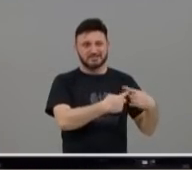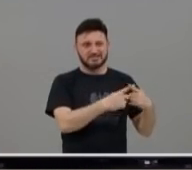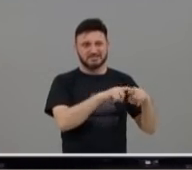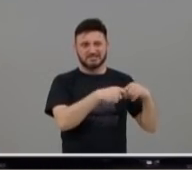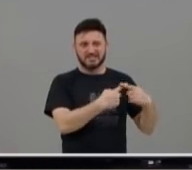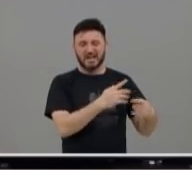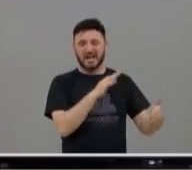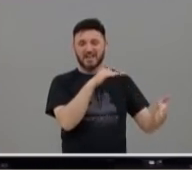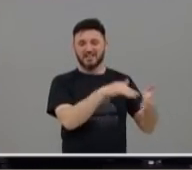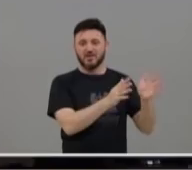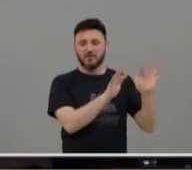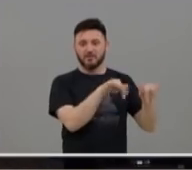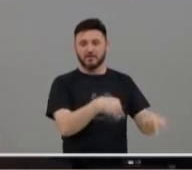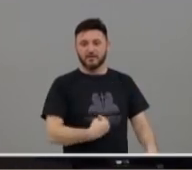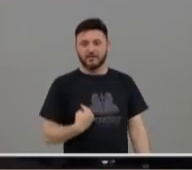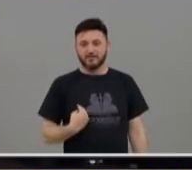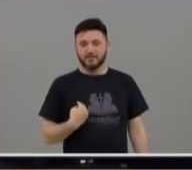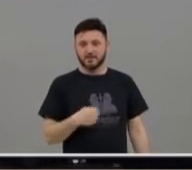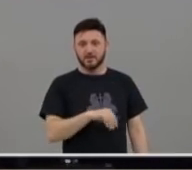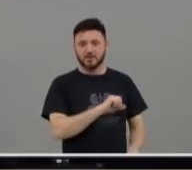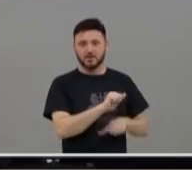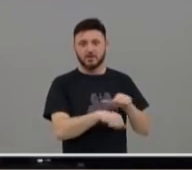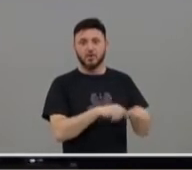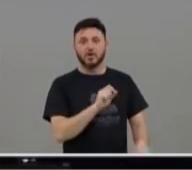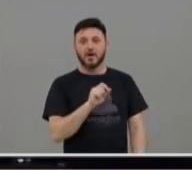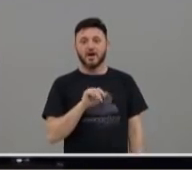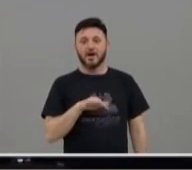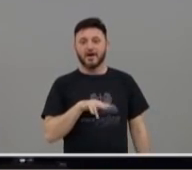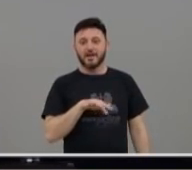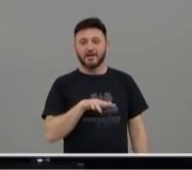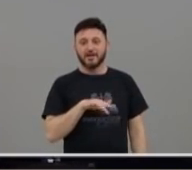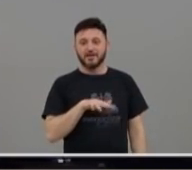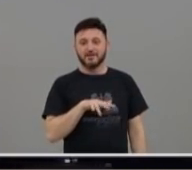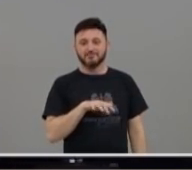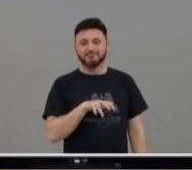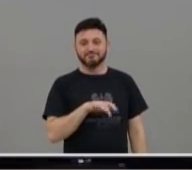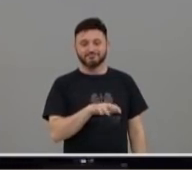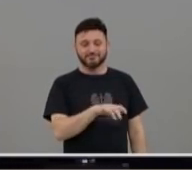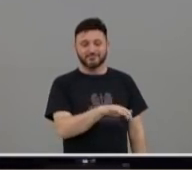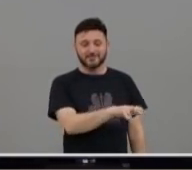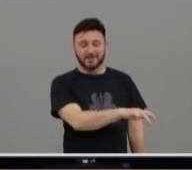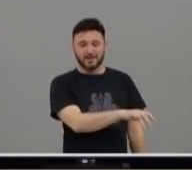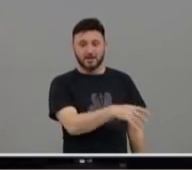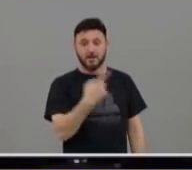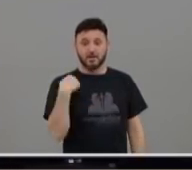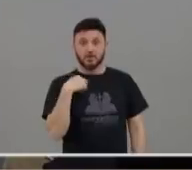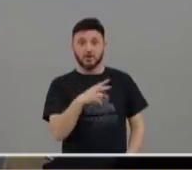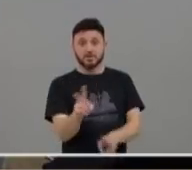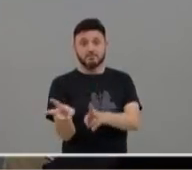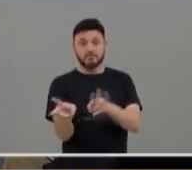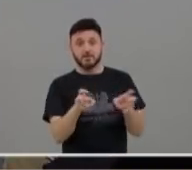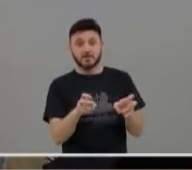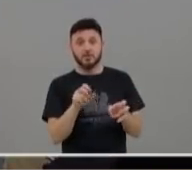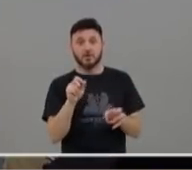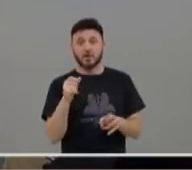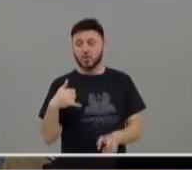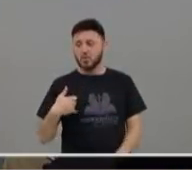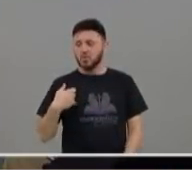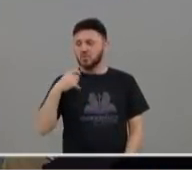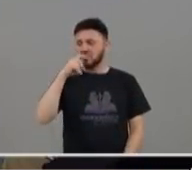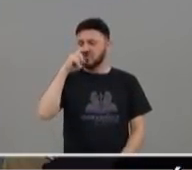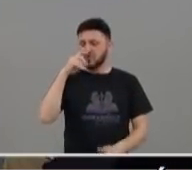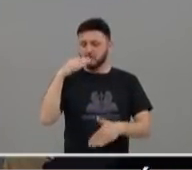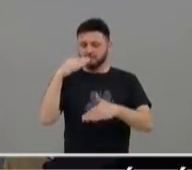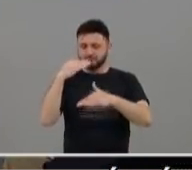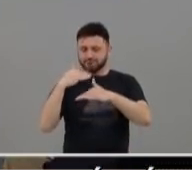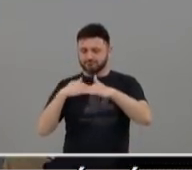da vida, se tornando uma aranha. E aí a gente começa a perceber que o orgulho, ele nos rebaixa ao mais profundo.